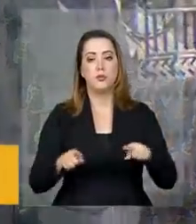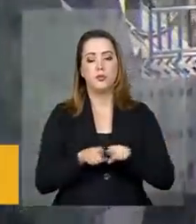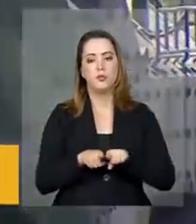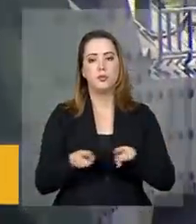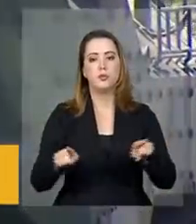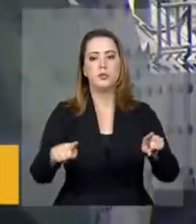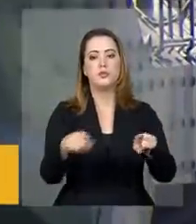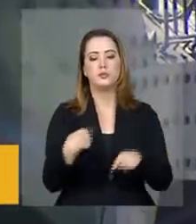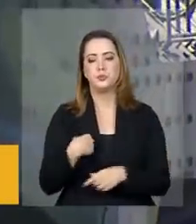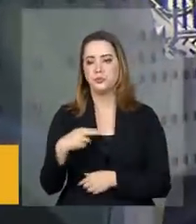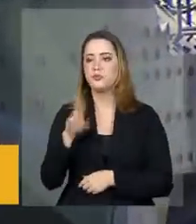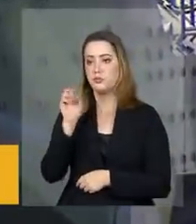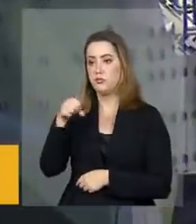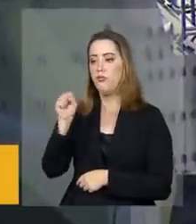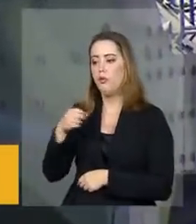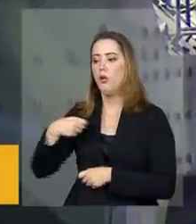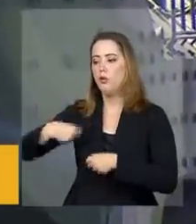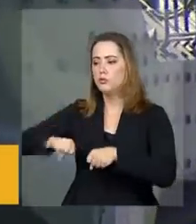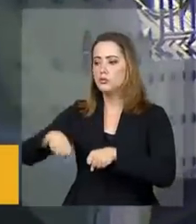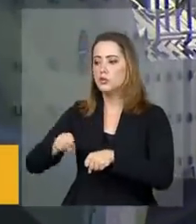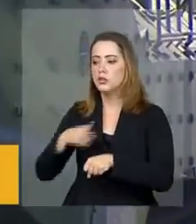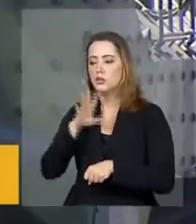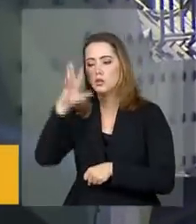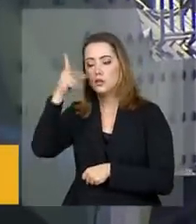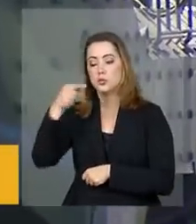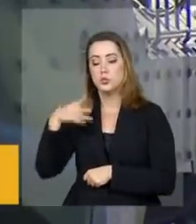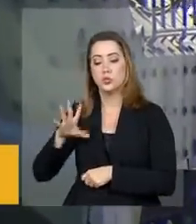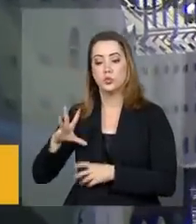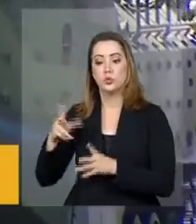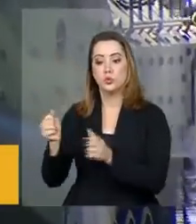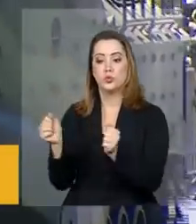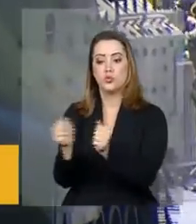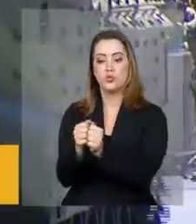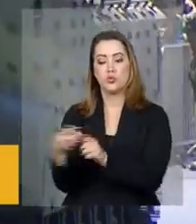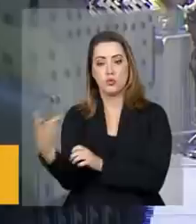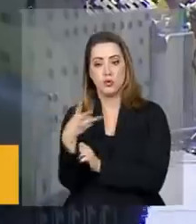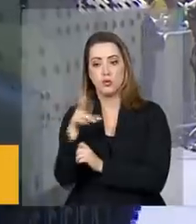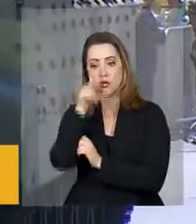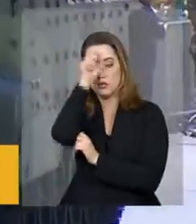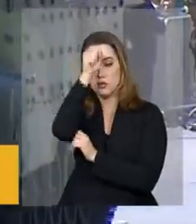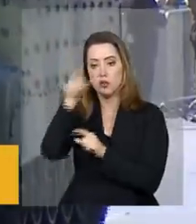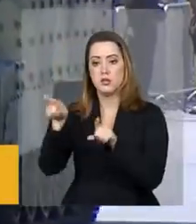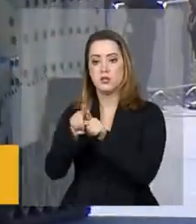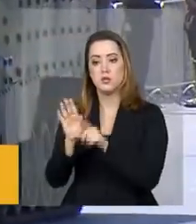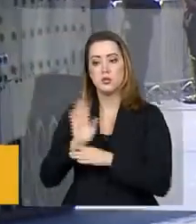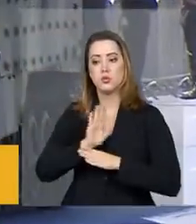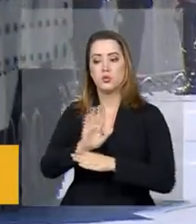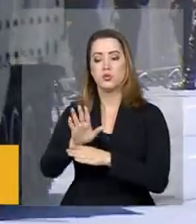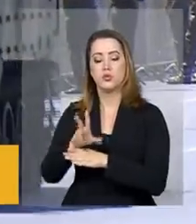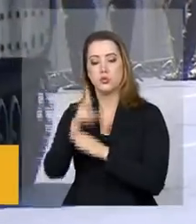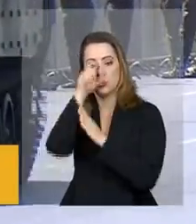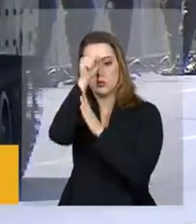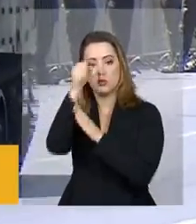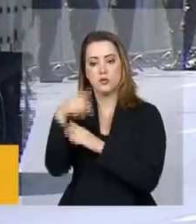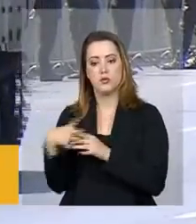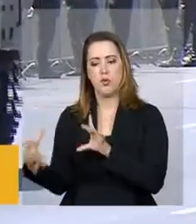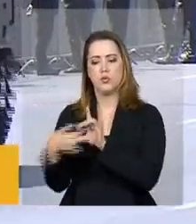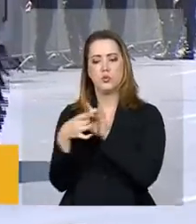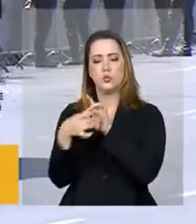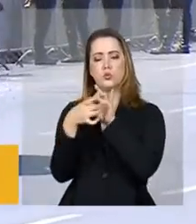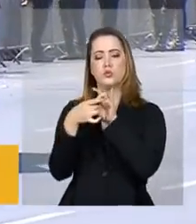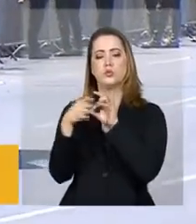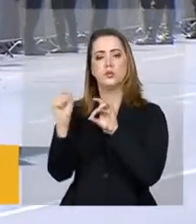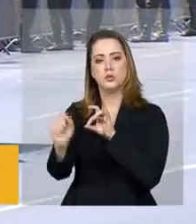aí batedores de todas as forças armadas e mais as forças auxiliares, simboliza o sincronismo,